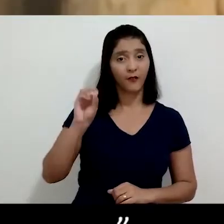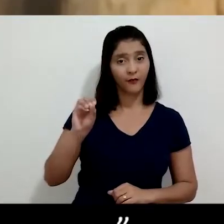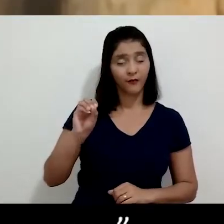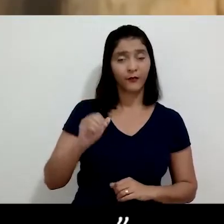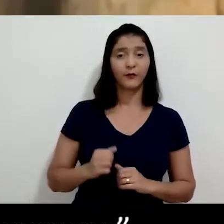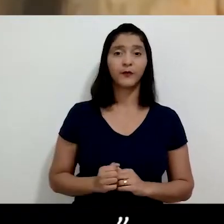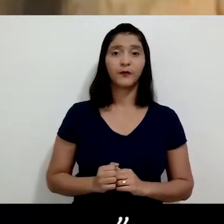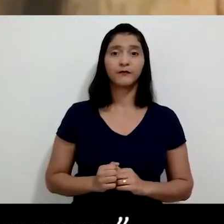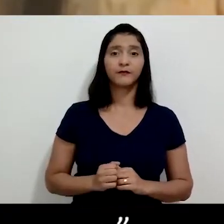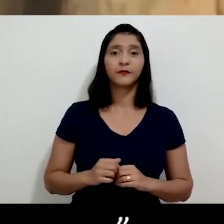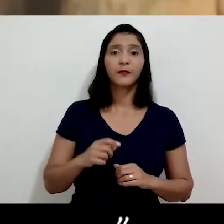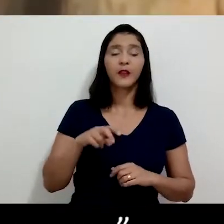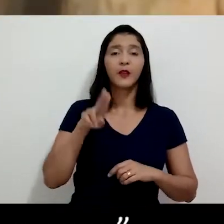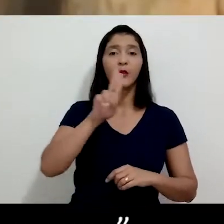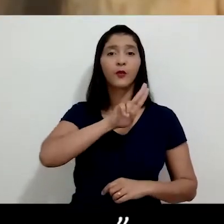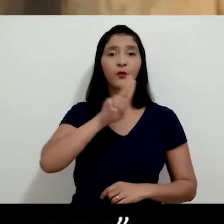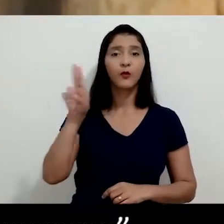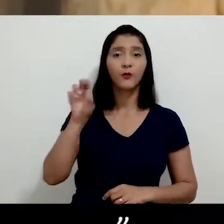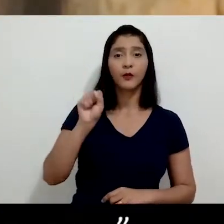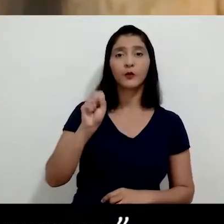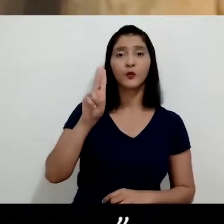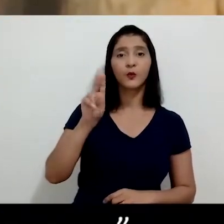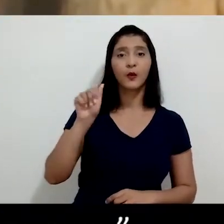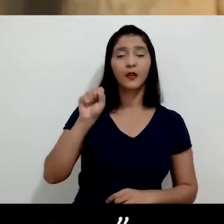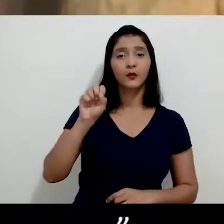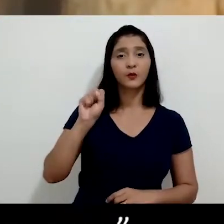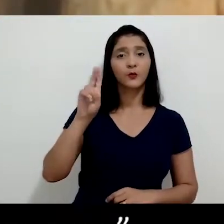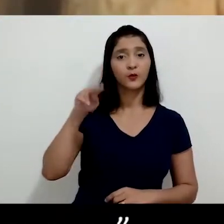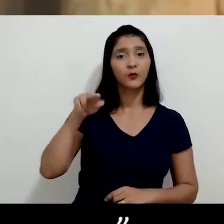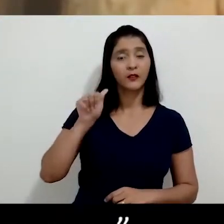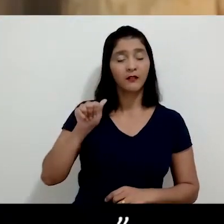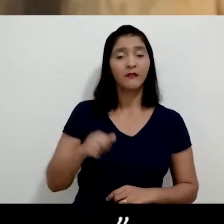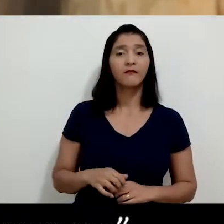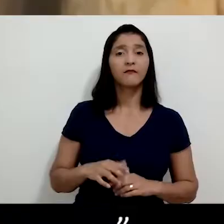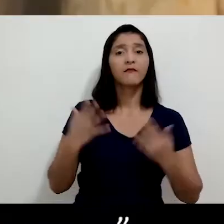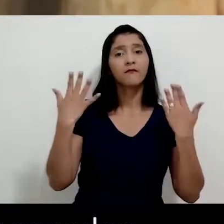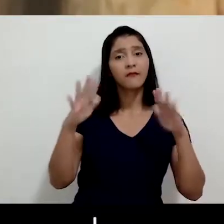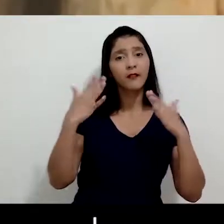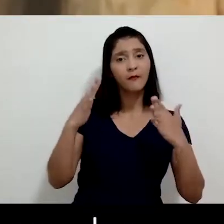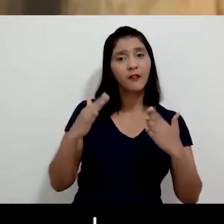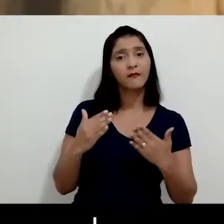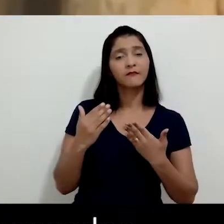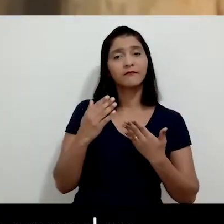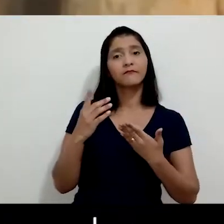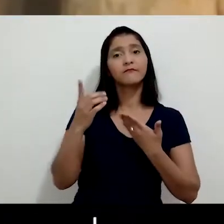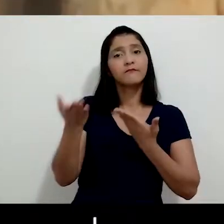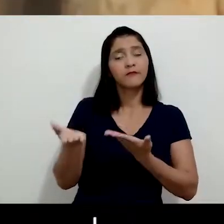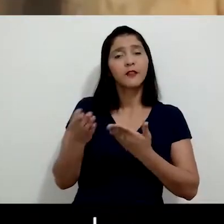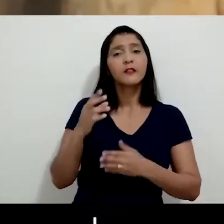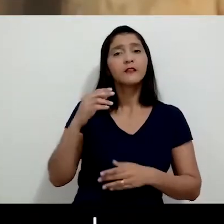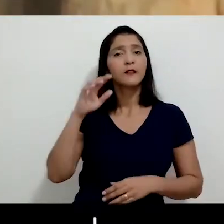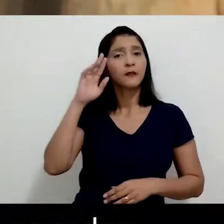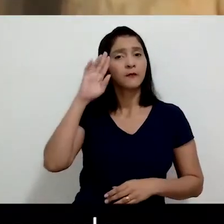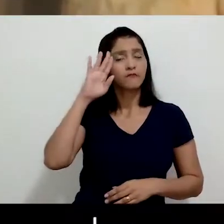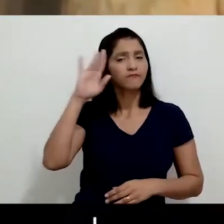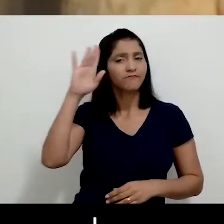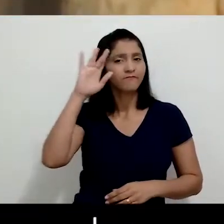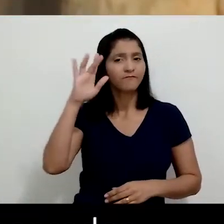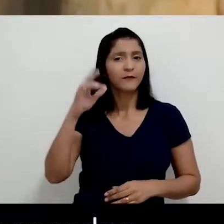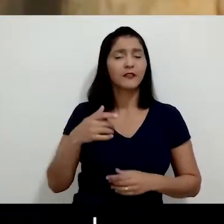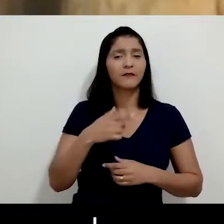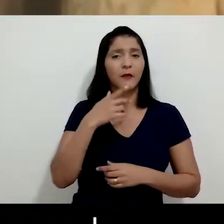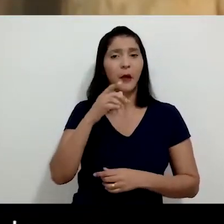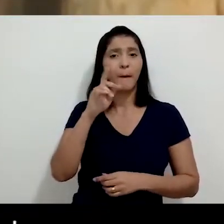É um frevo, uma homenagem que se chama Suassuna. Naturalmente é uma homenagem ao